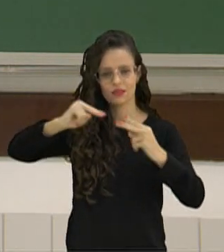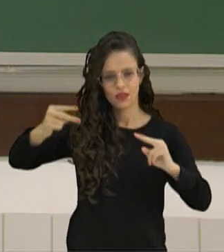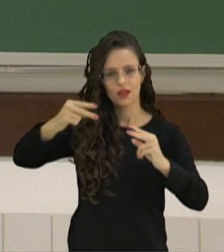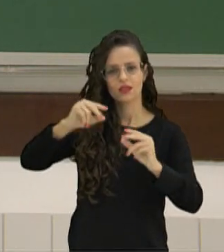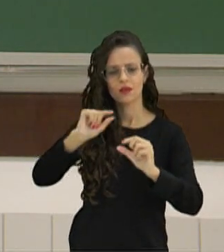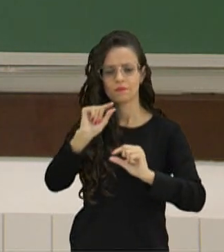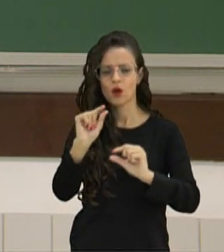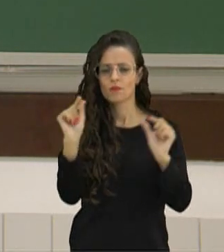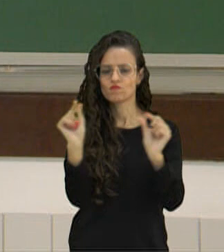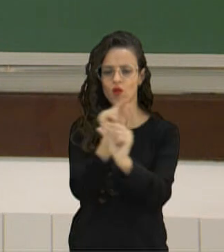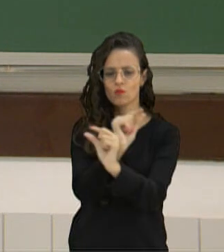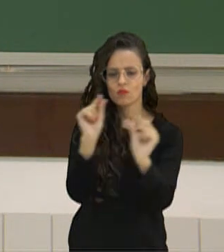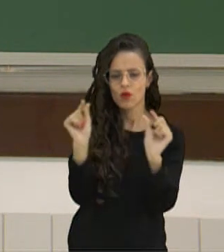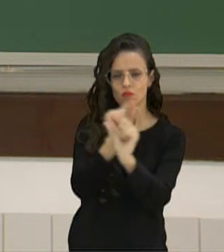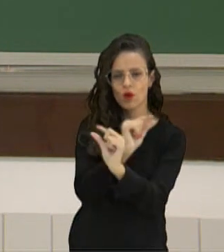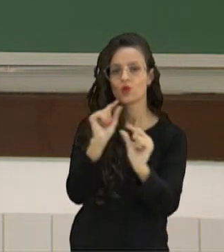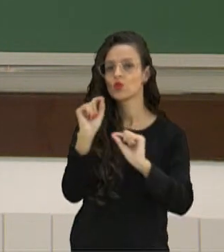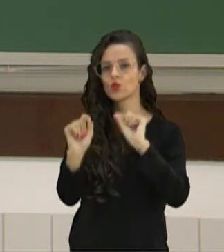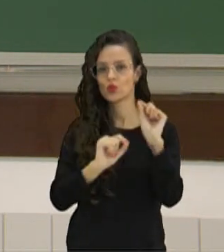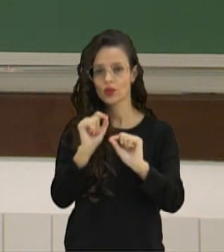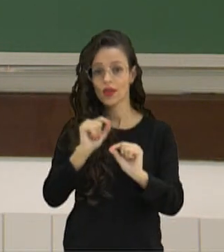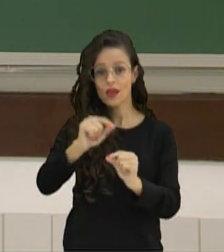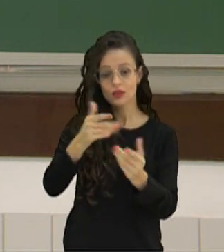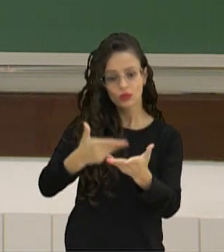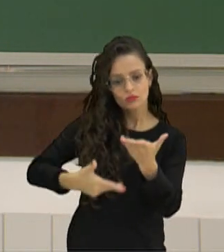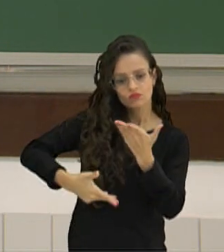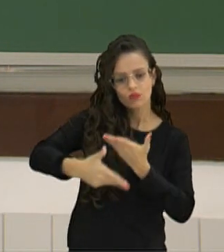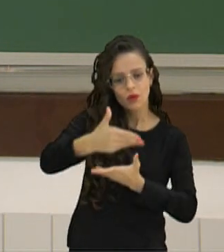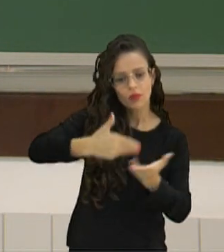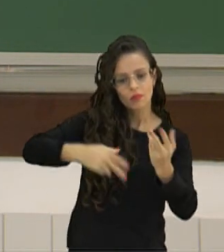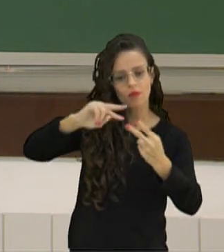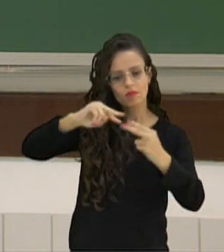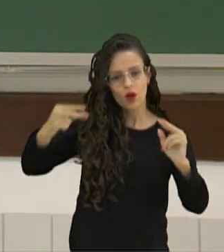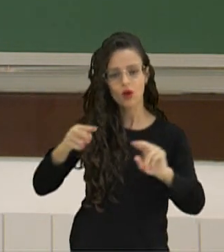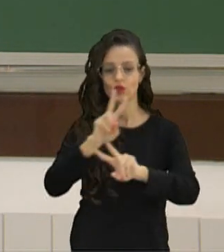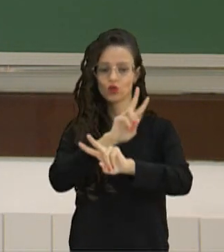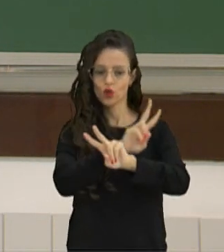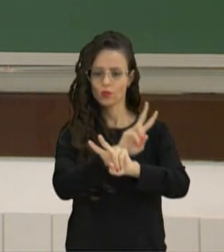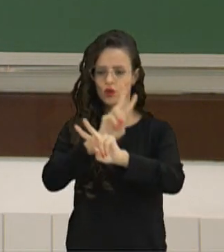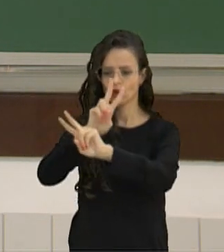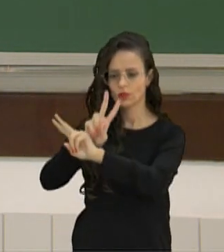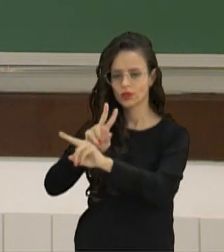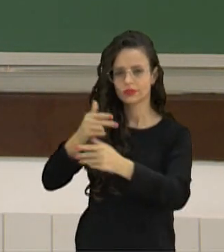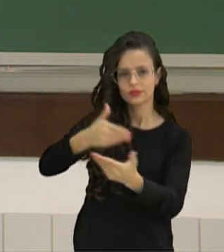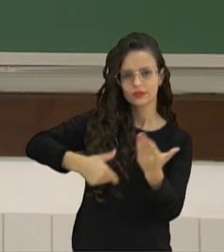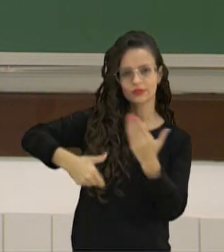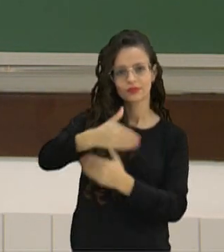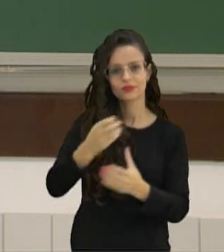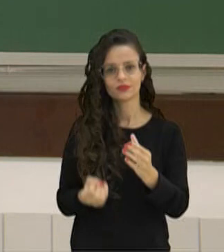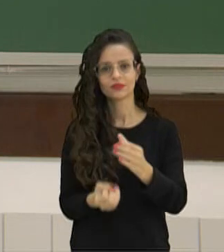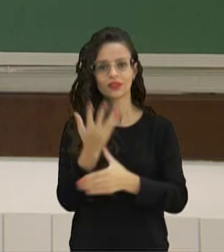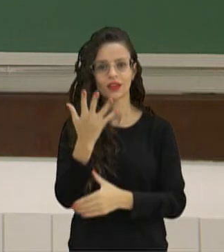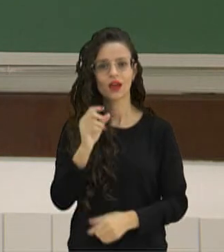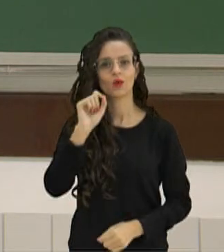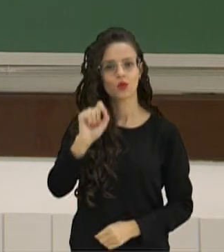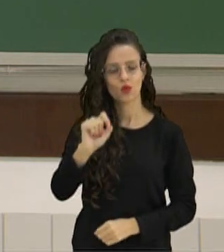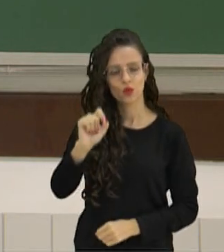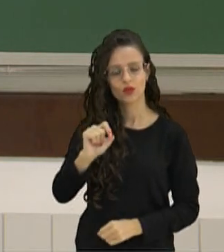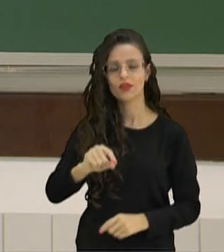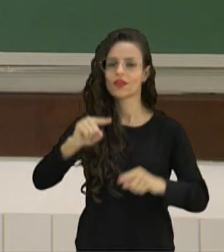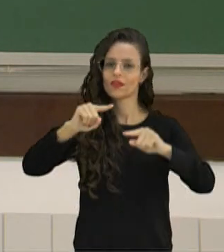de DNA entre eles, no qual essa troca de cromossomos, de partes de DNA, vai ser o responsável